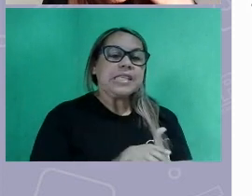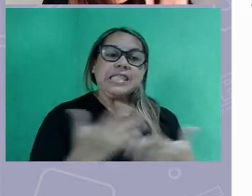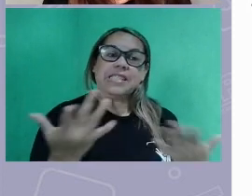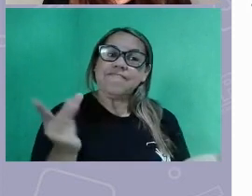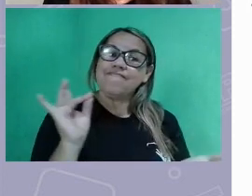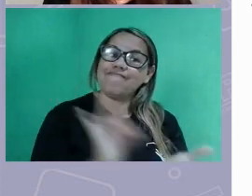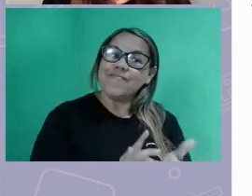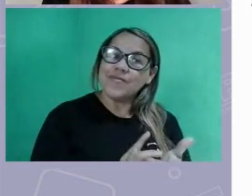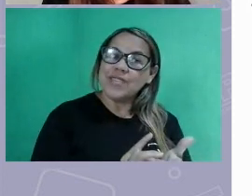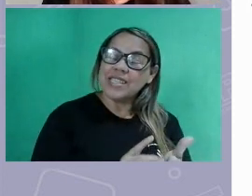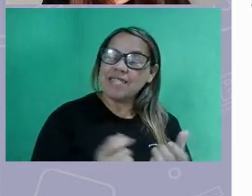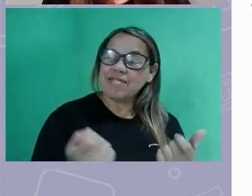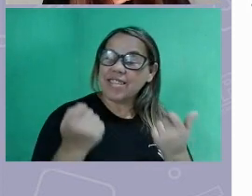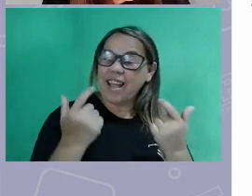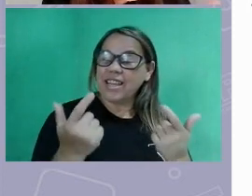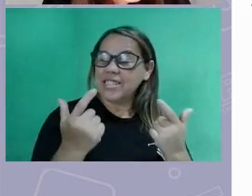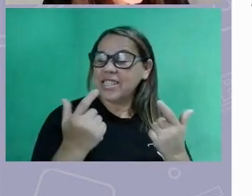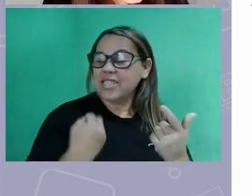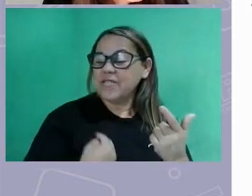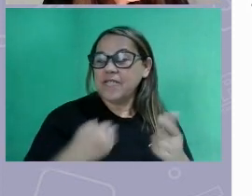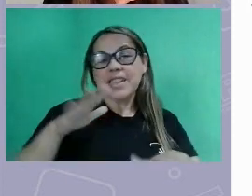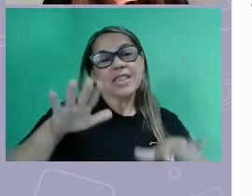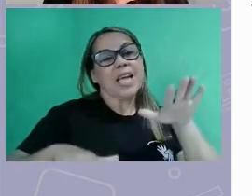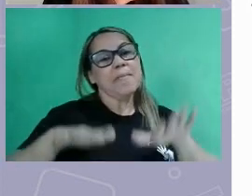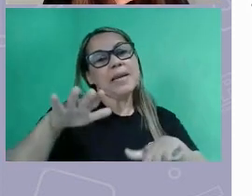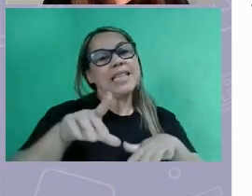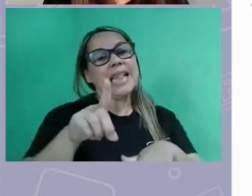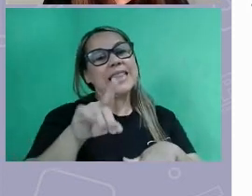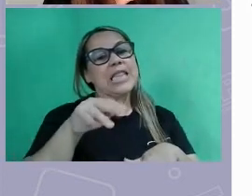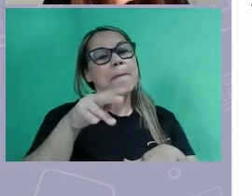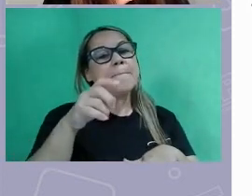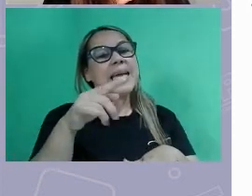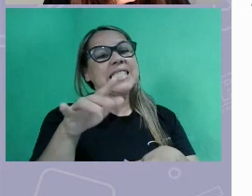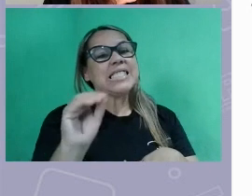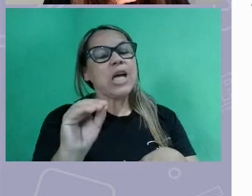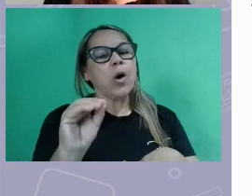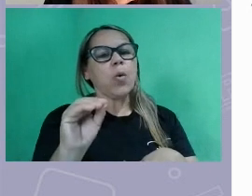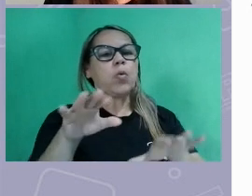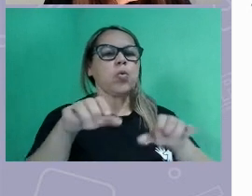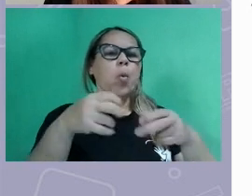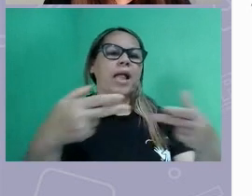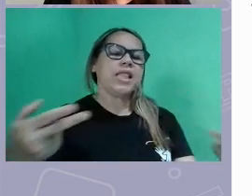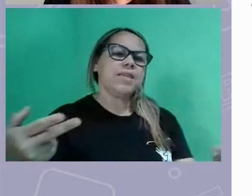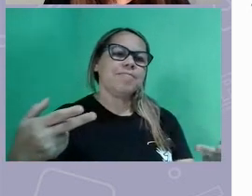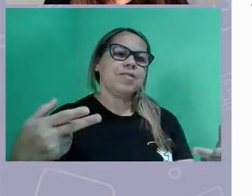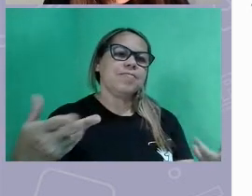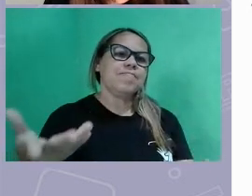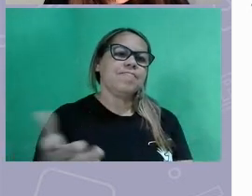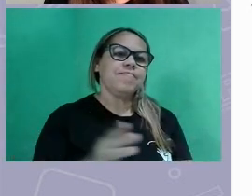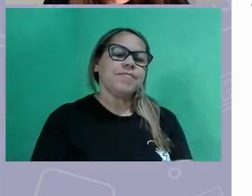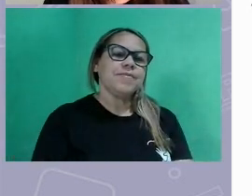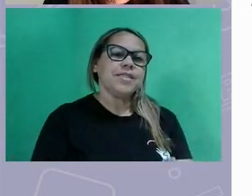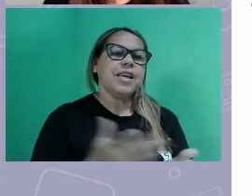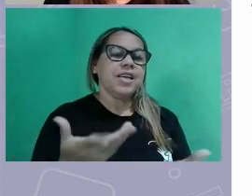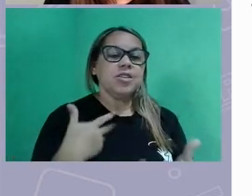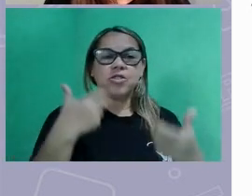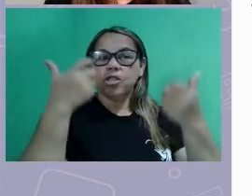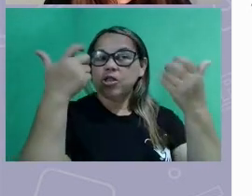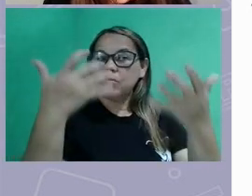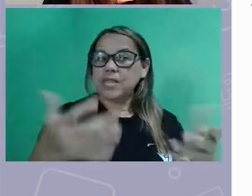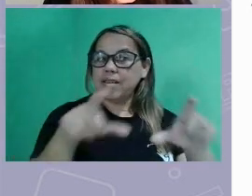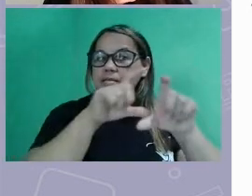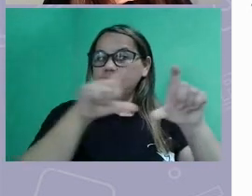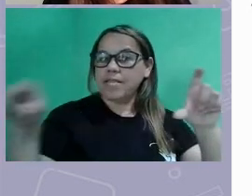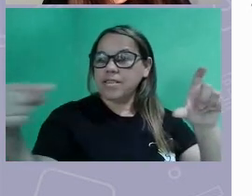a chance de sobrevivência depende da dimensão do animal percebe? depende da dimensão do animal é isso que é dito em todo enunciado